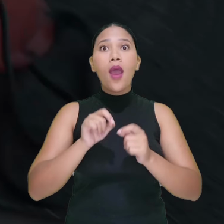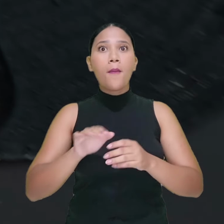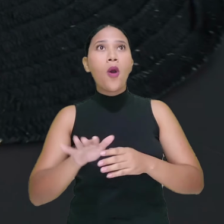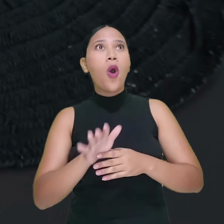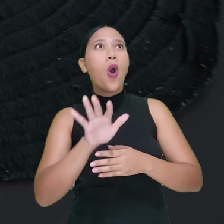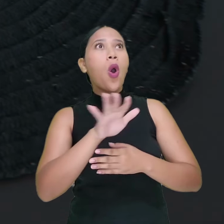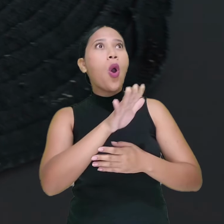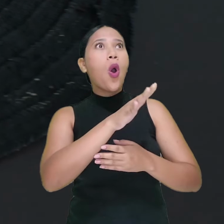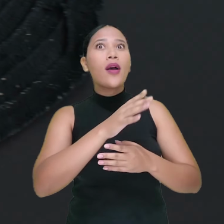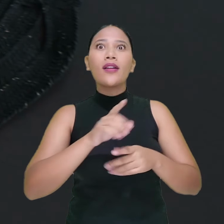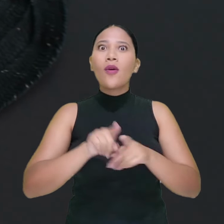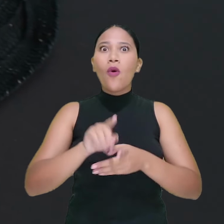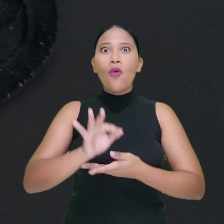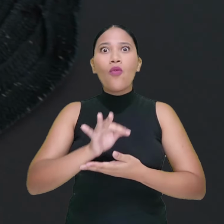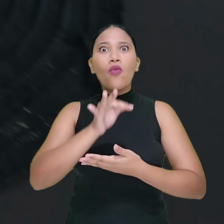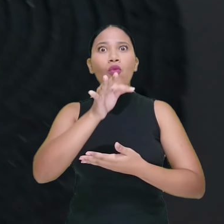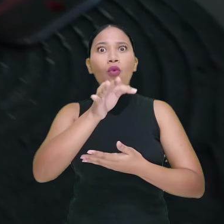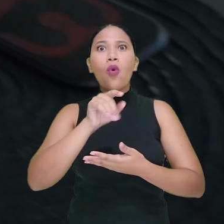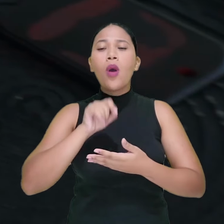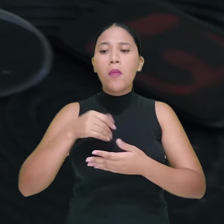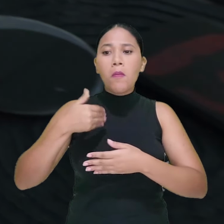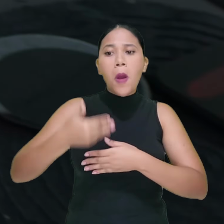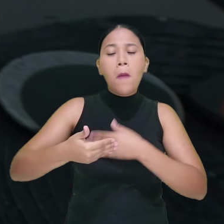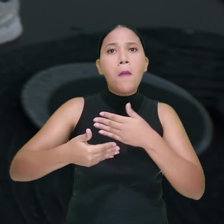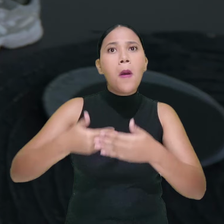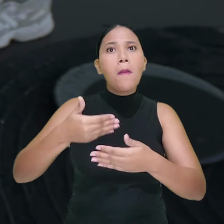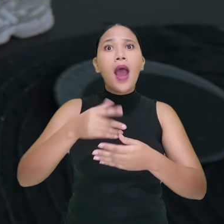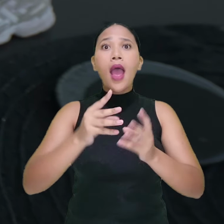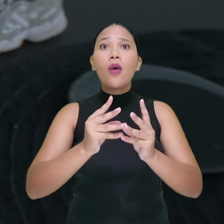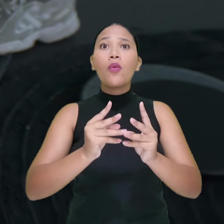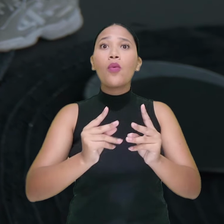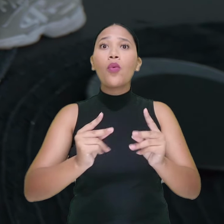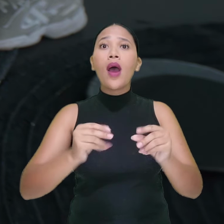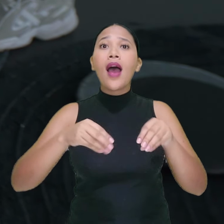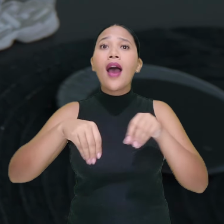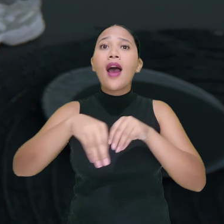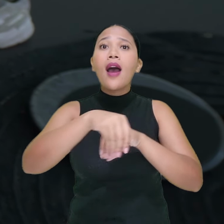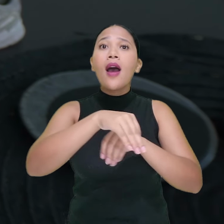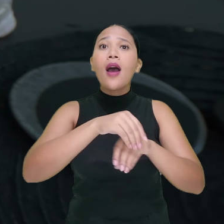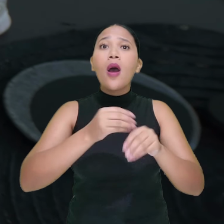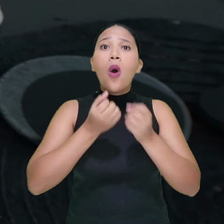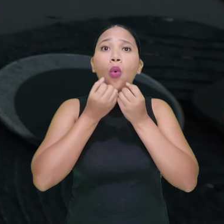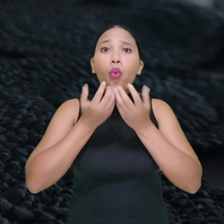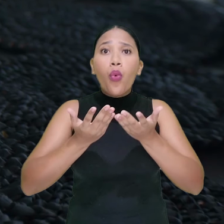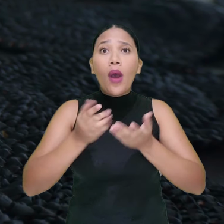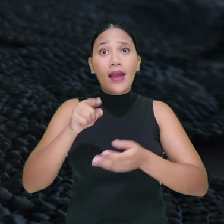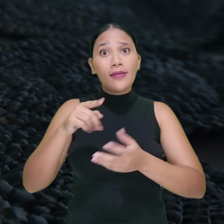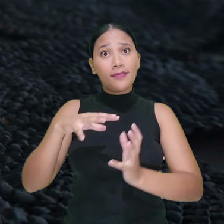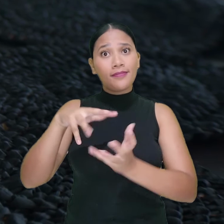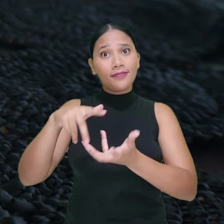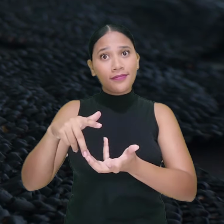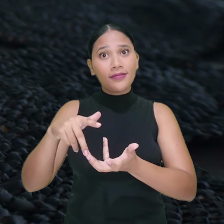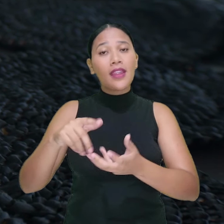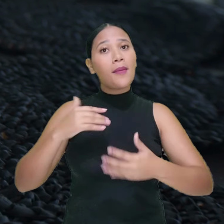O destino da pedra, o destino da montanha, o destino da rocha é virar areia, é se desmanchar. Em Planer,